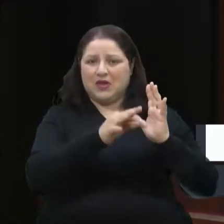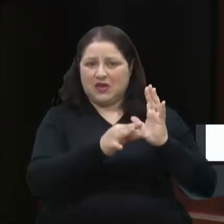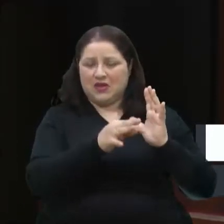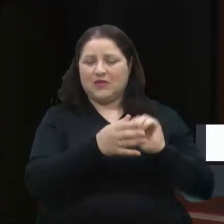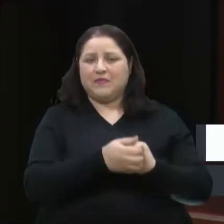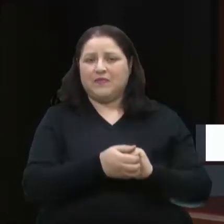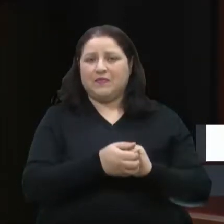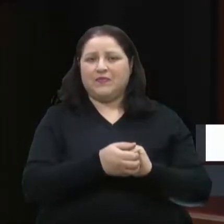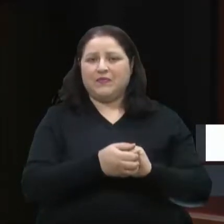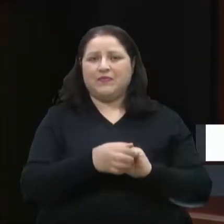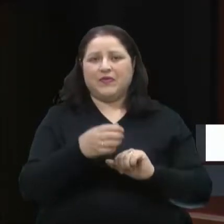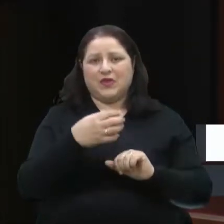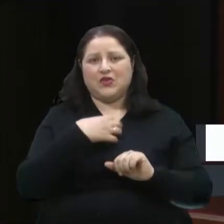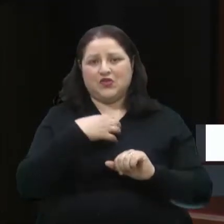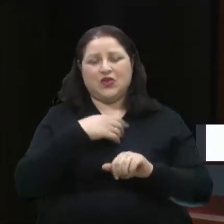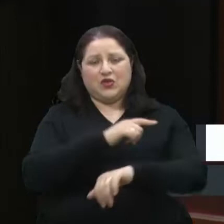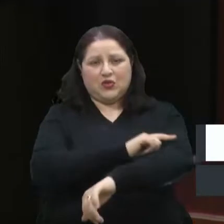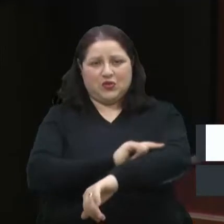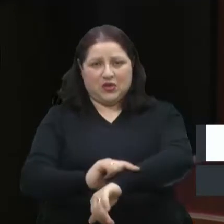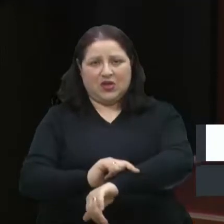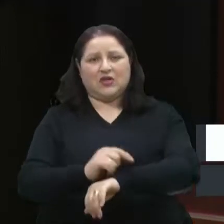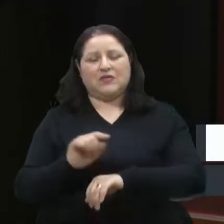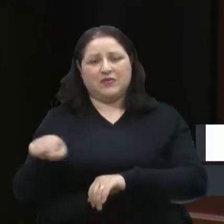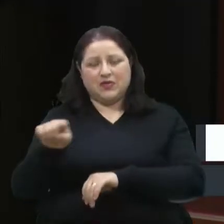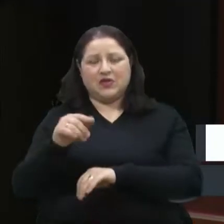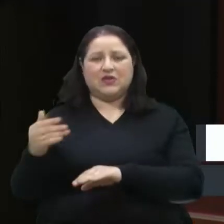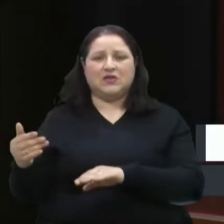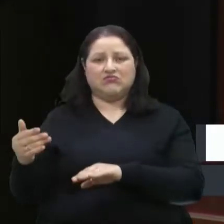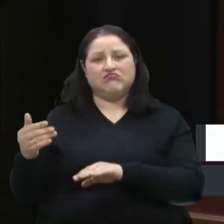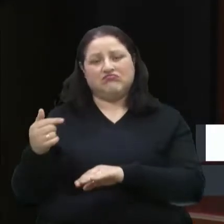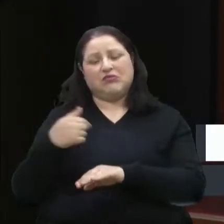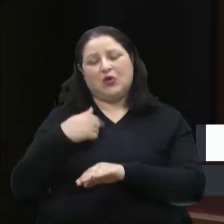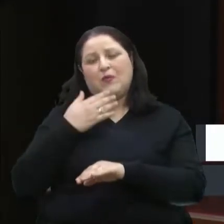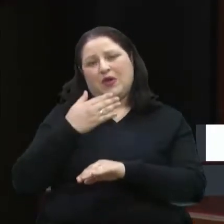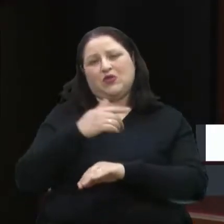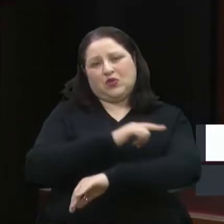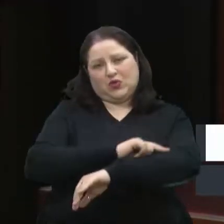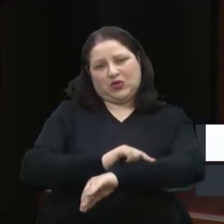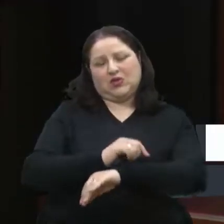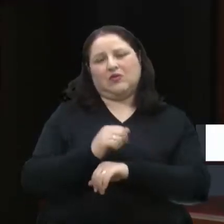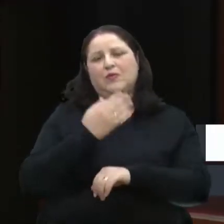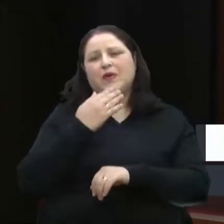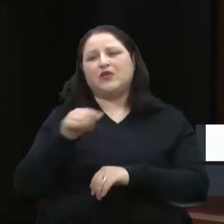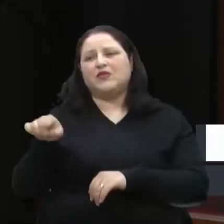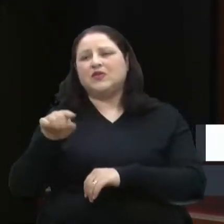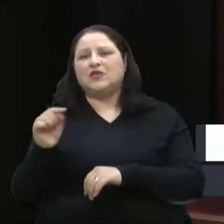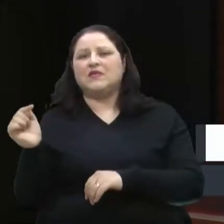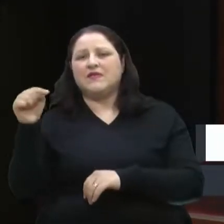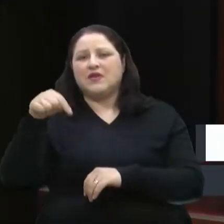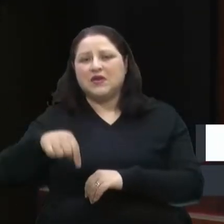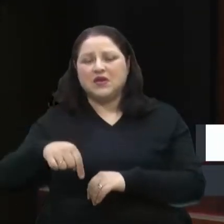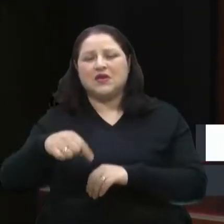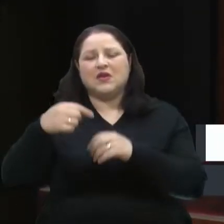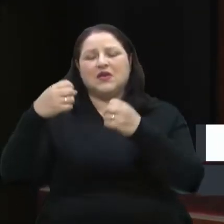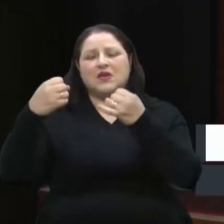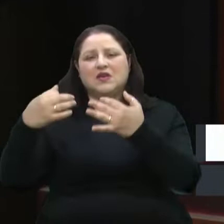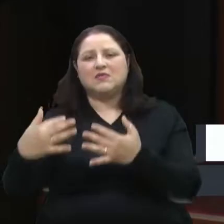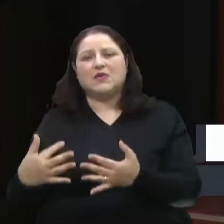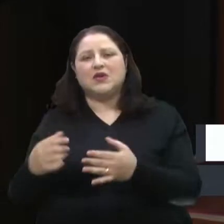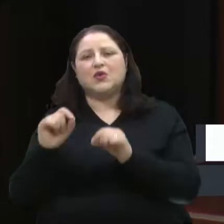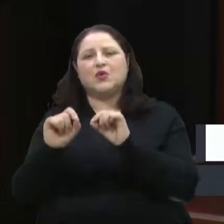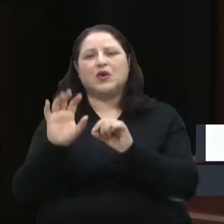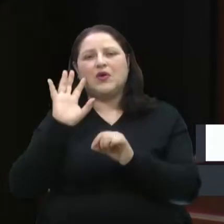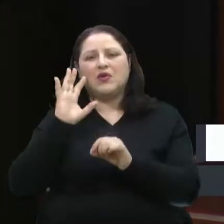de forma moderada, venham a essa tribuna e me expliquem o seguinte caso. Essa